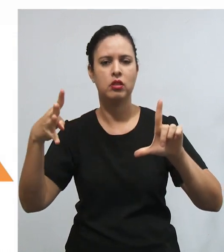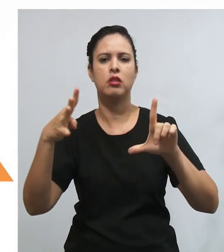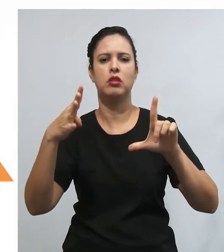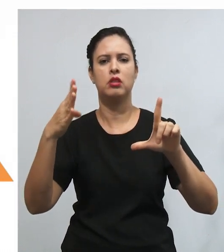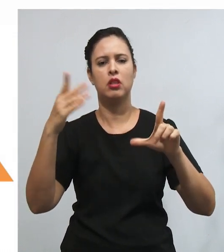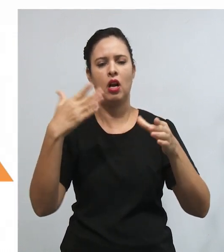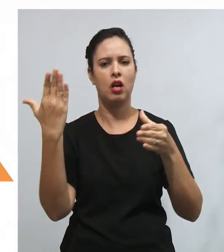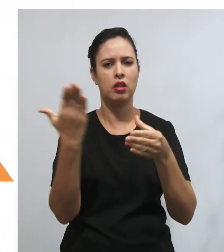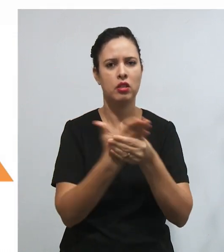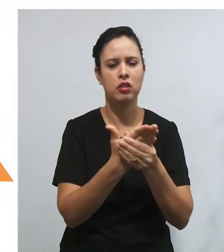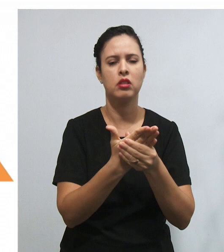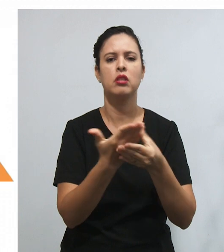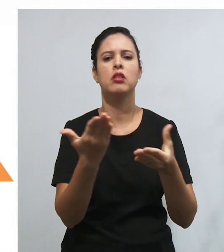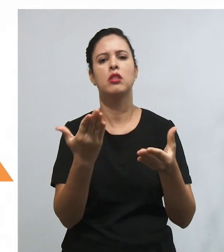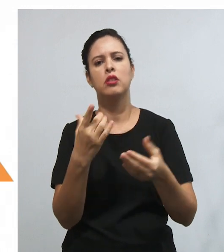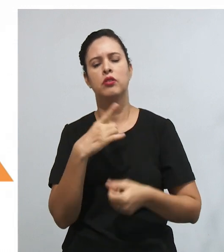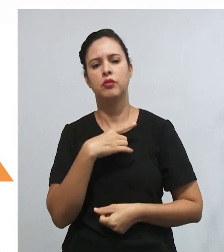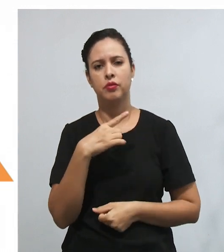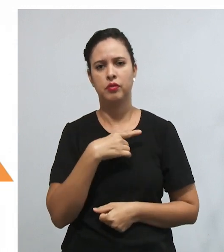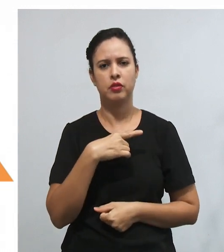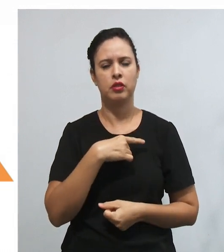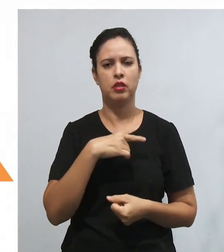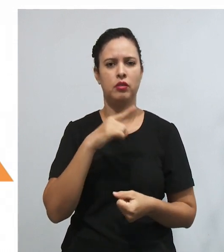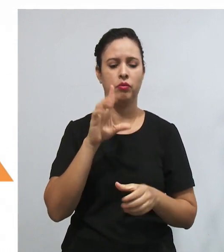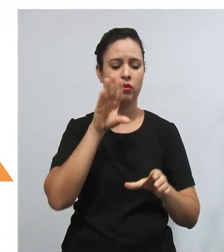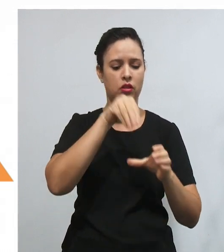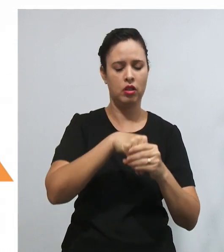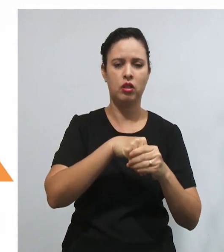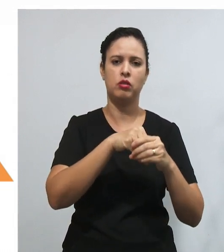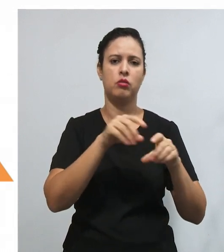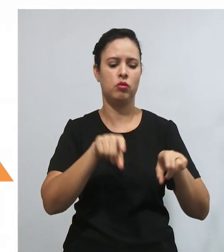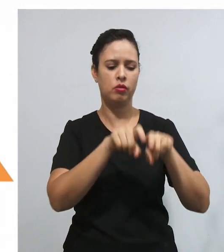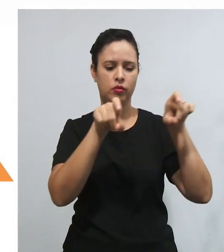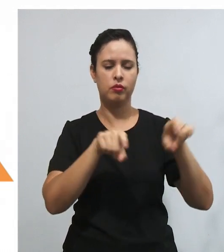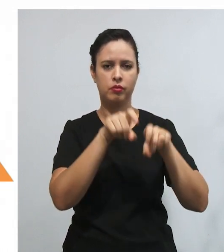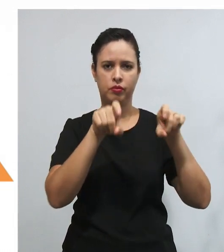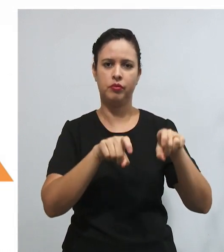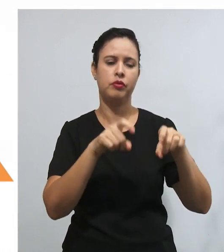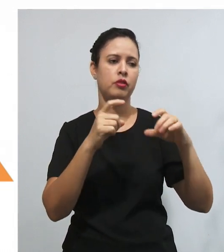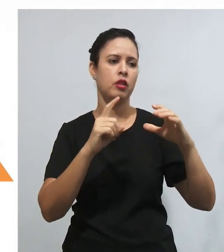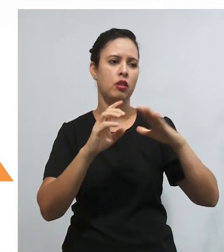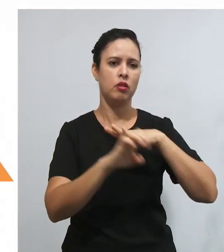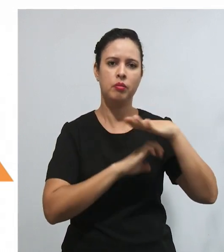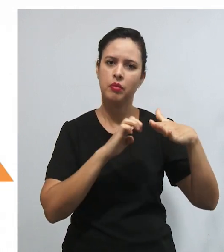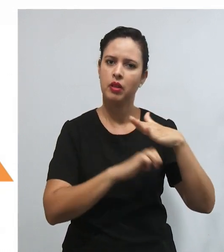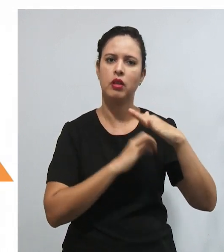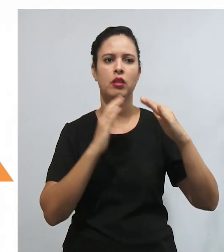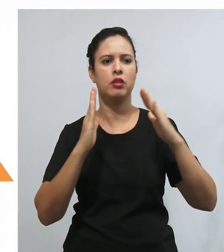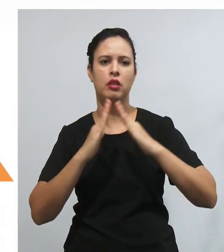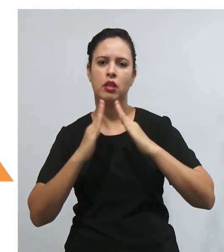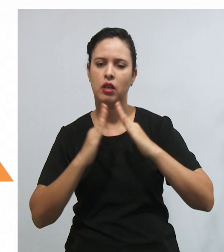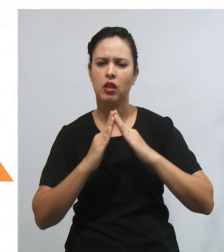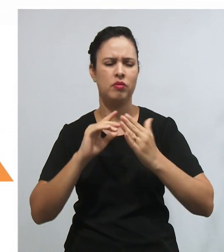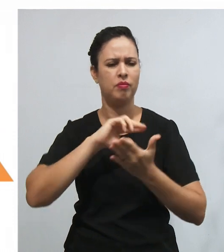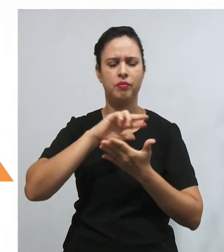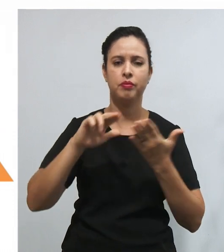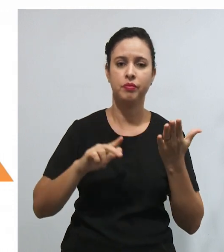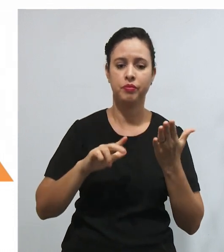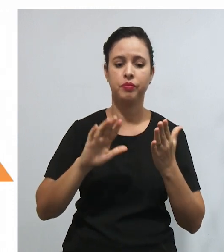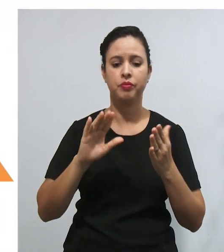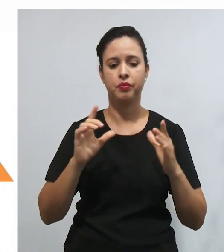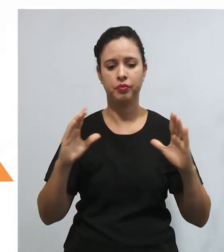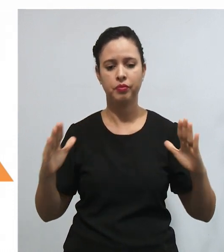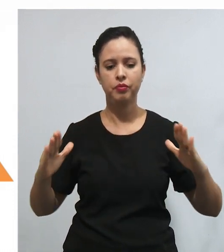arquivos, que estão espalhados nos computadores de uma empresa, nos computadores da sua casa e assim por diante. E a